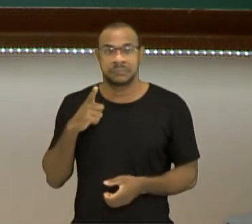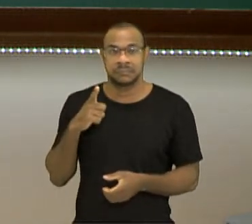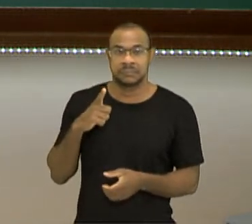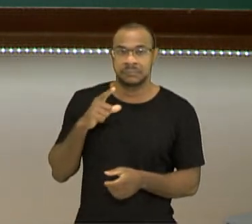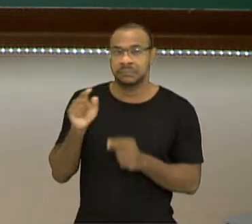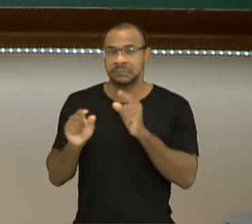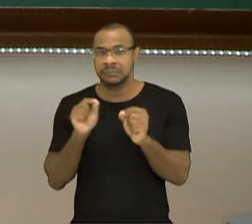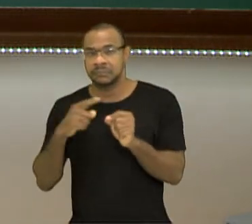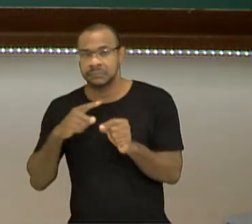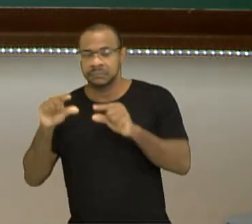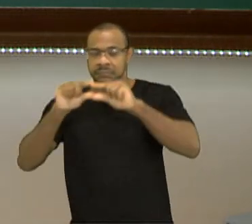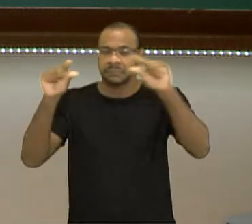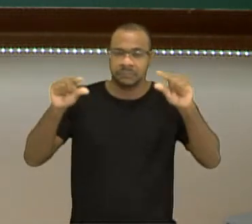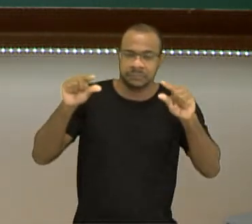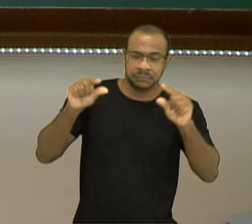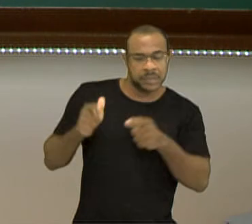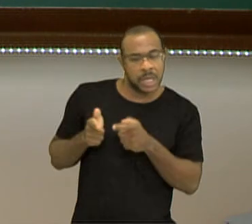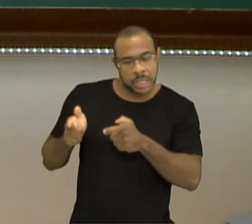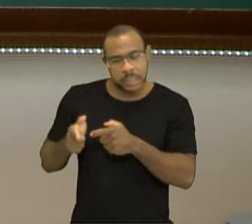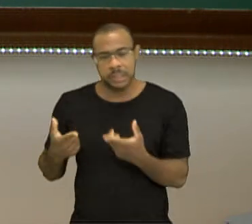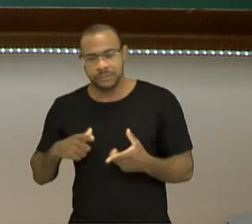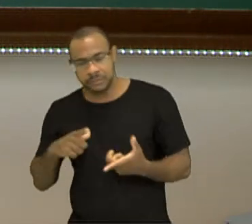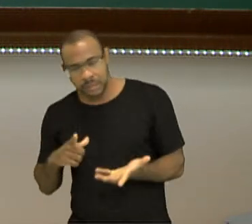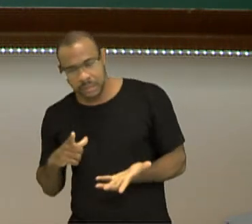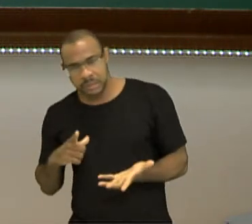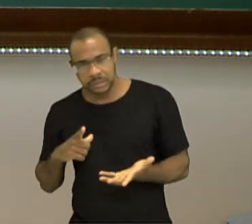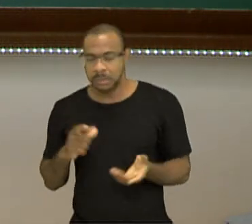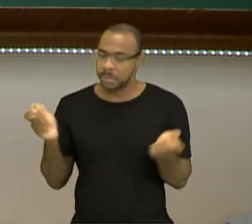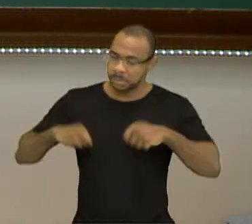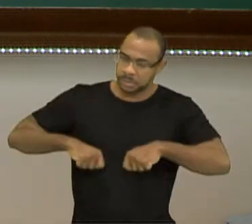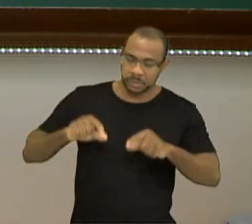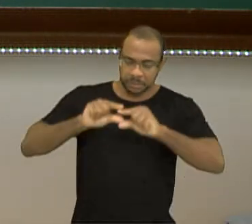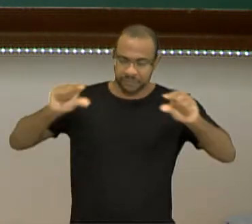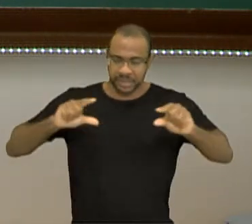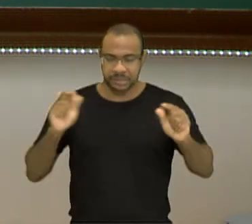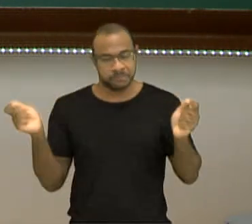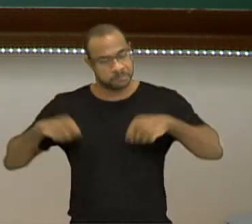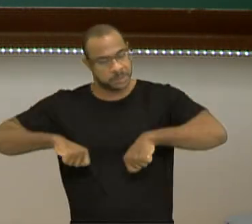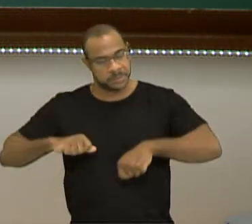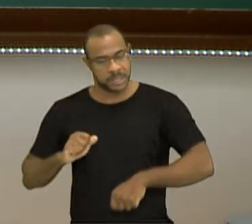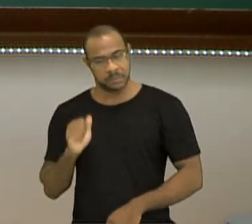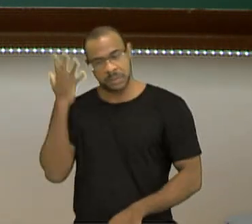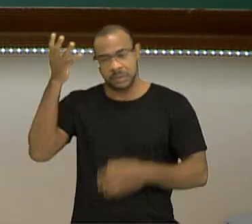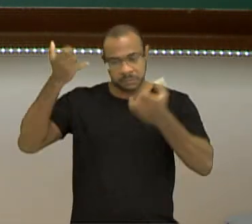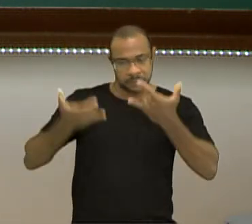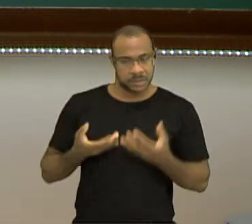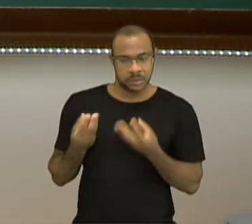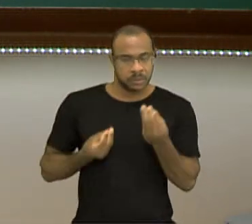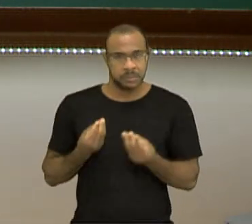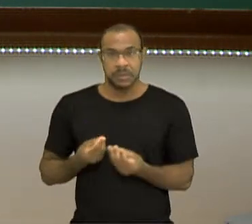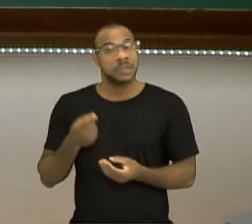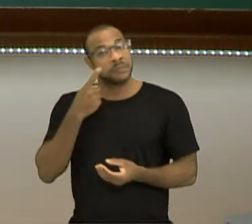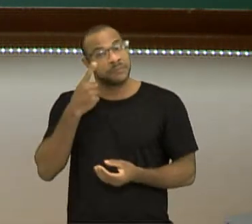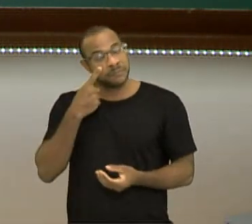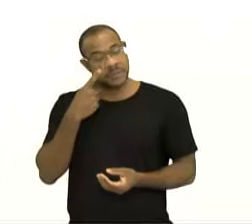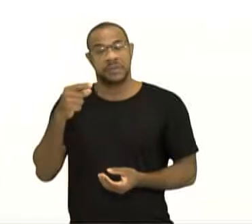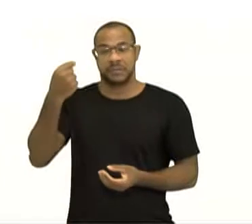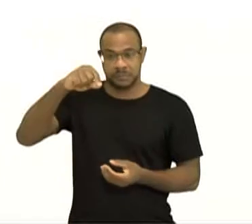aqui eu tenho uma frase que está falando sobre uma possibilidade no passado. Que daí vocês vão acertar, tenho certeza. Já volto para corrigir.